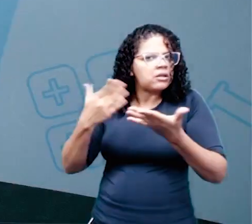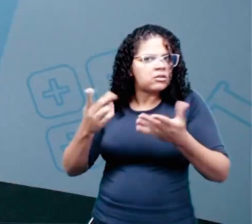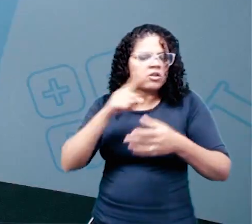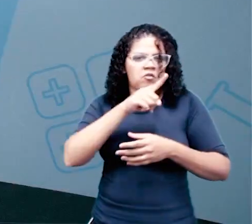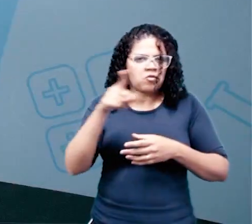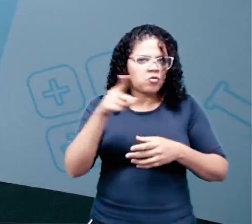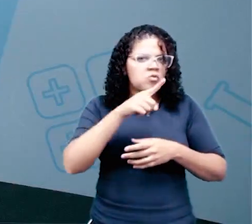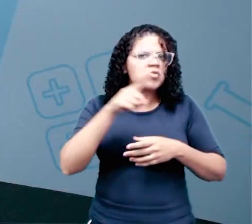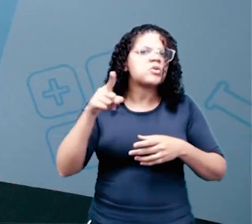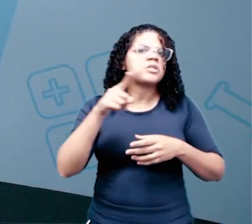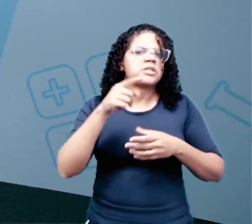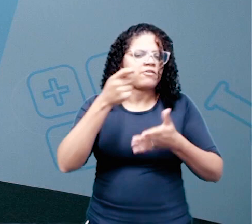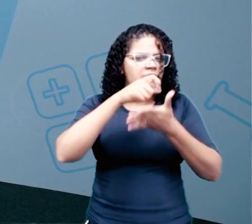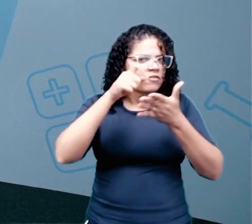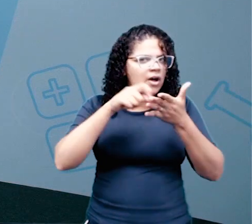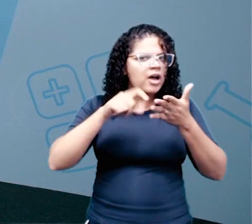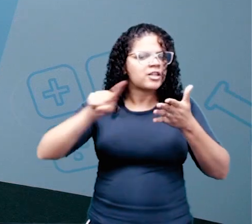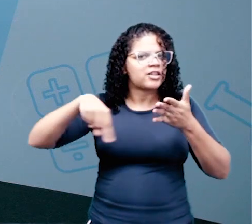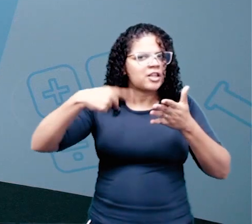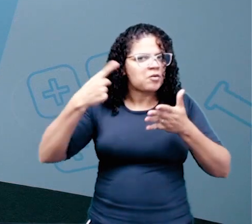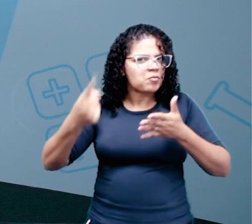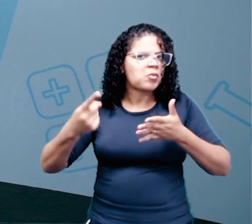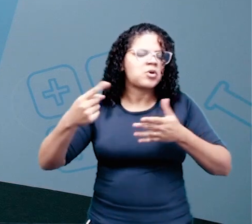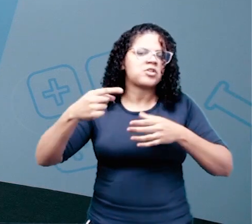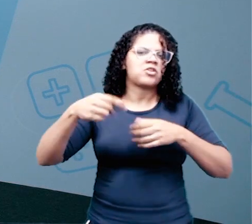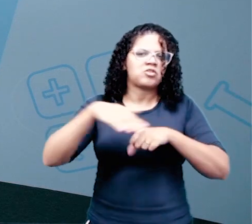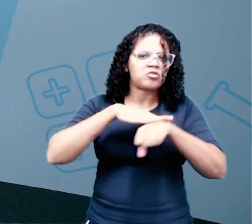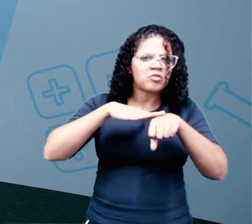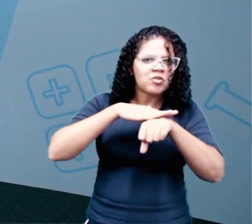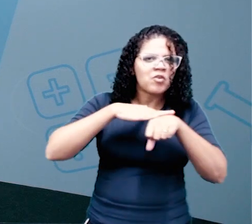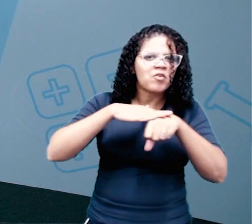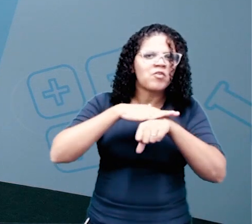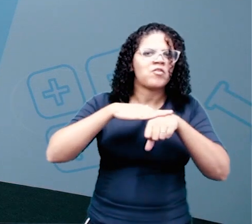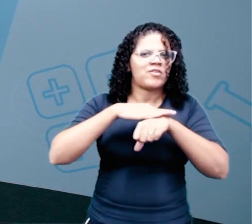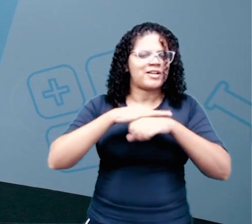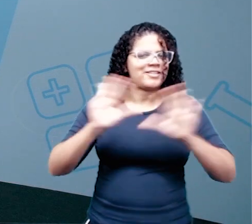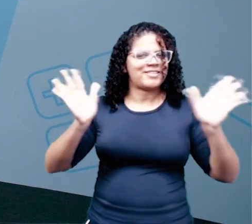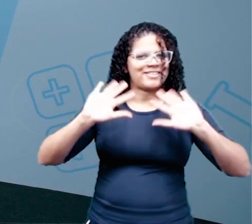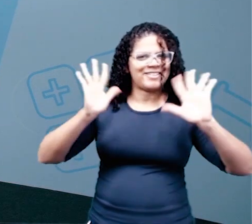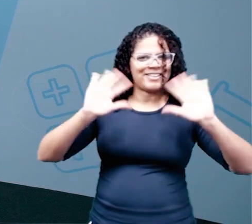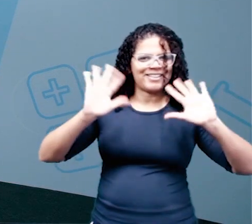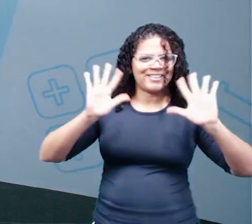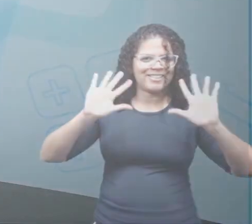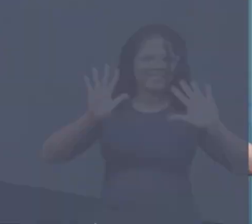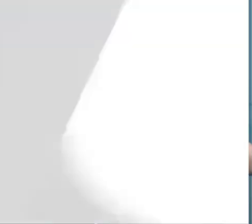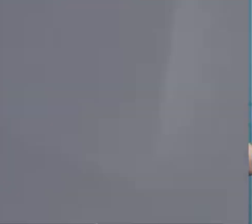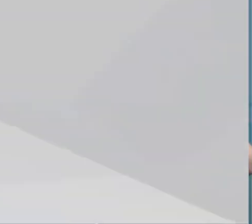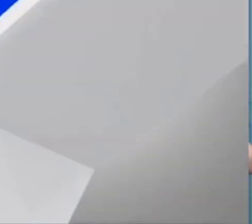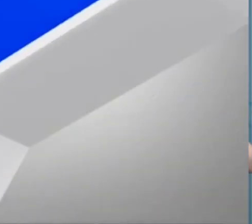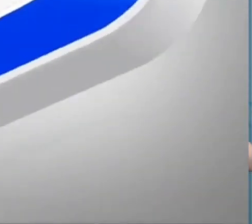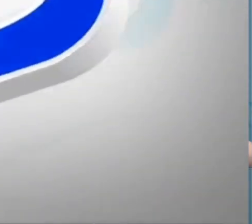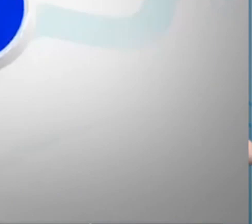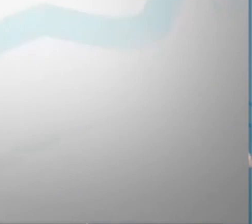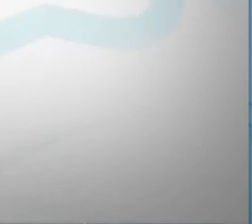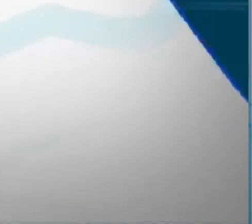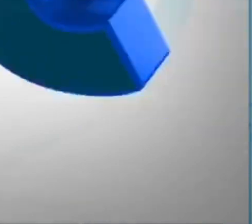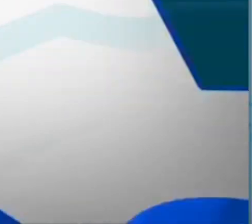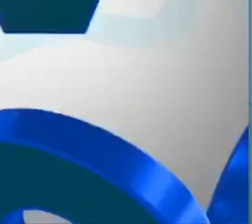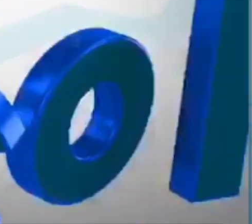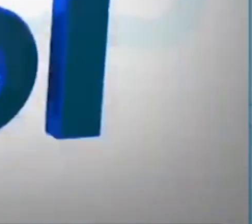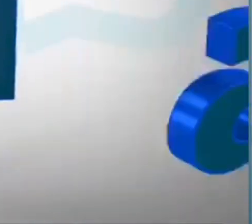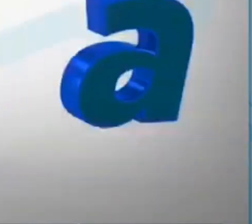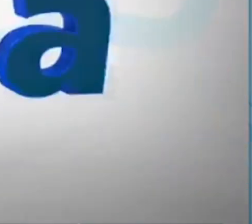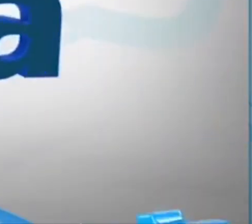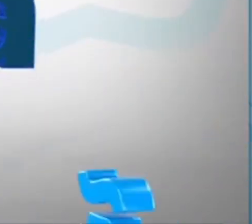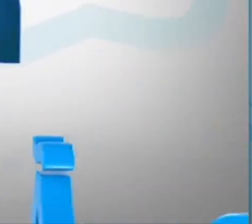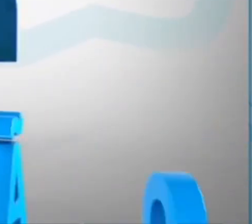a gente discute mais sobre o resultado desses experimentos. Até lá, tchau!